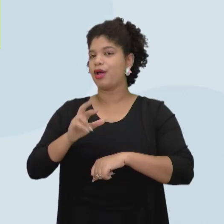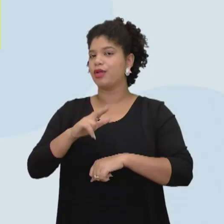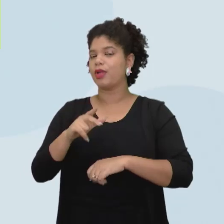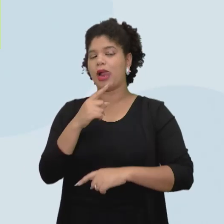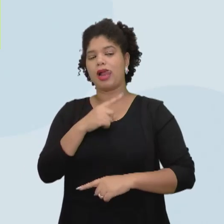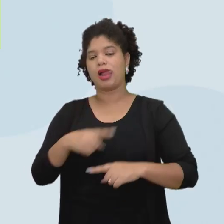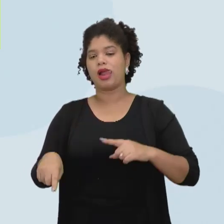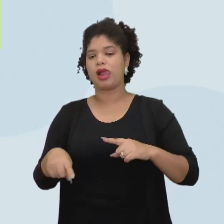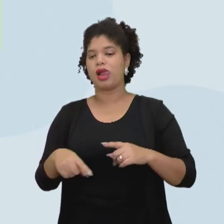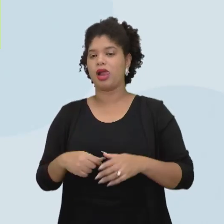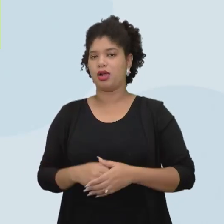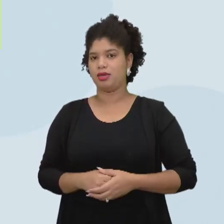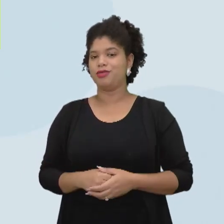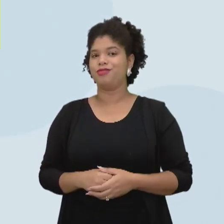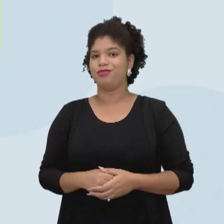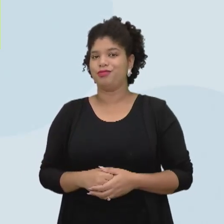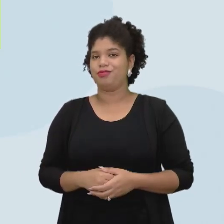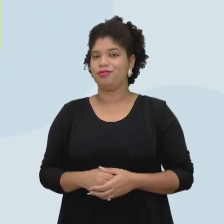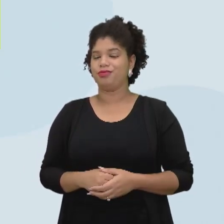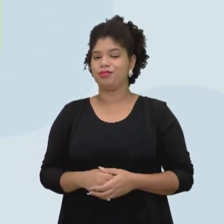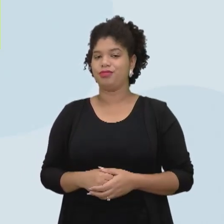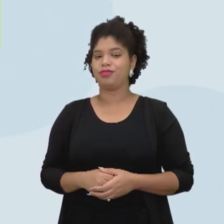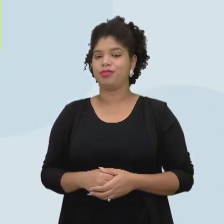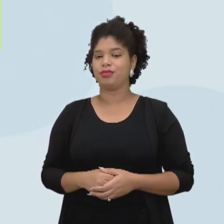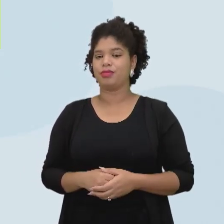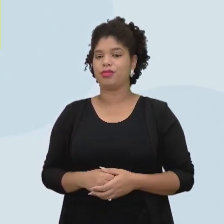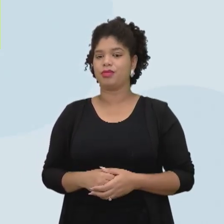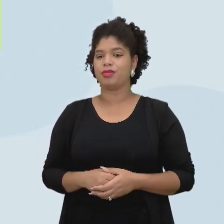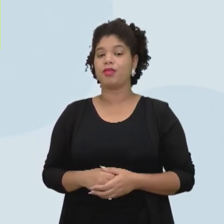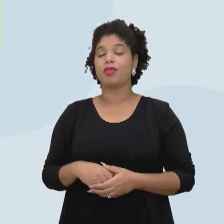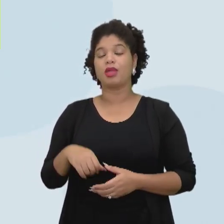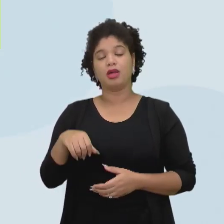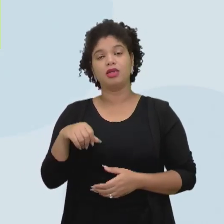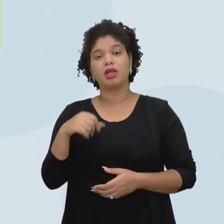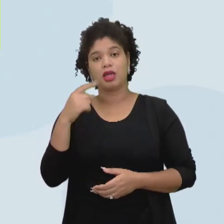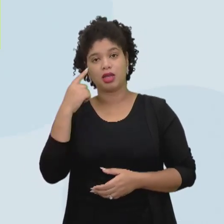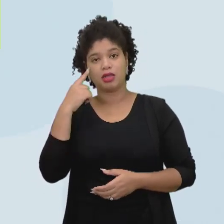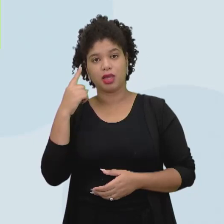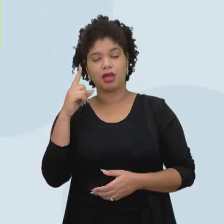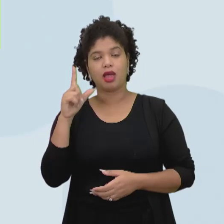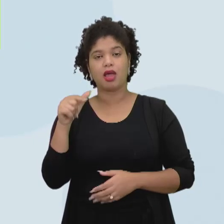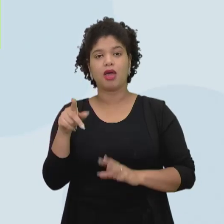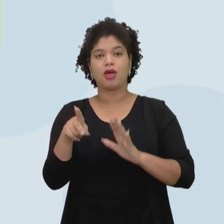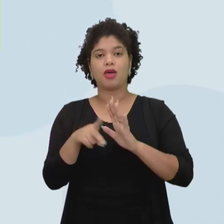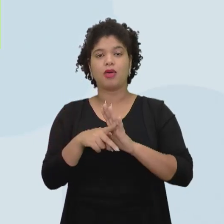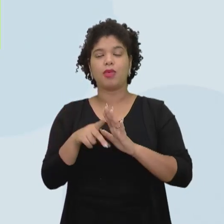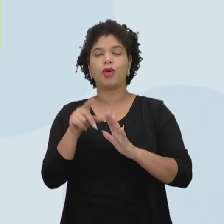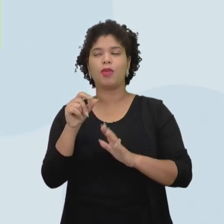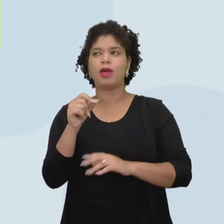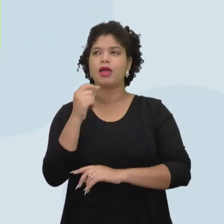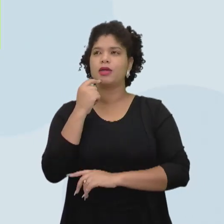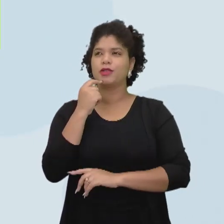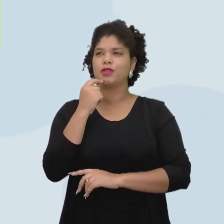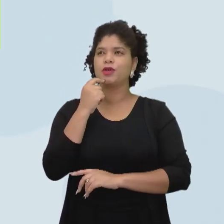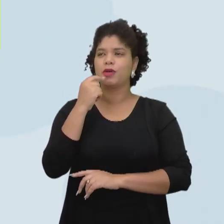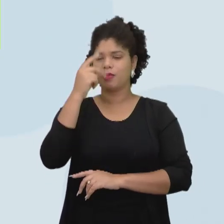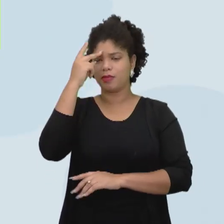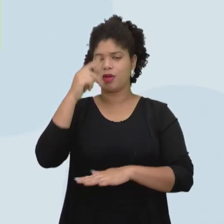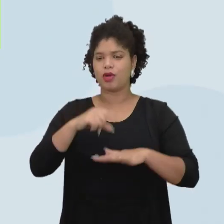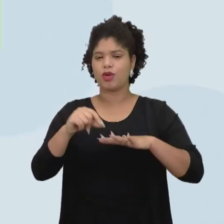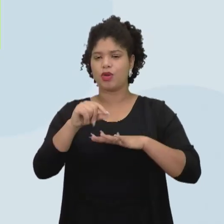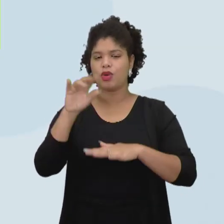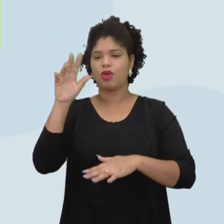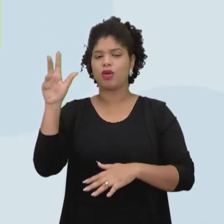brancas. Olha lá, vai se criar, então, um sistema racial da supremacia